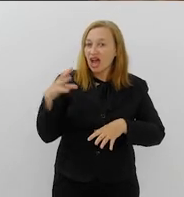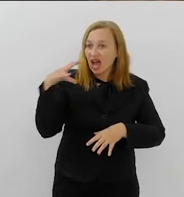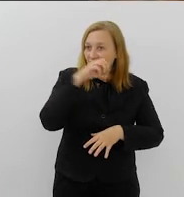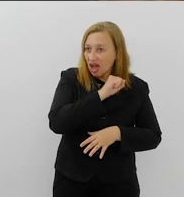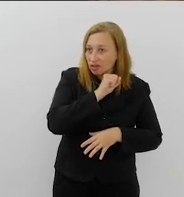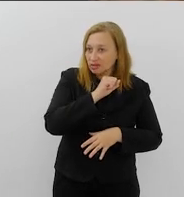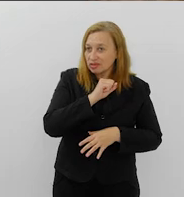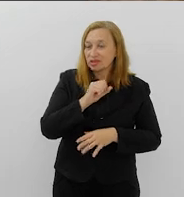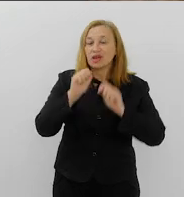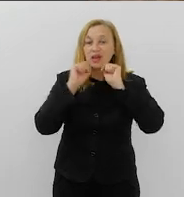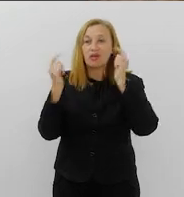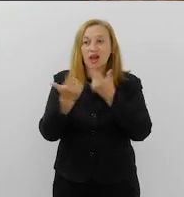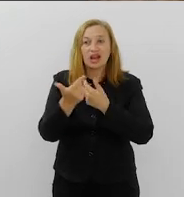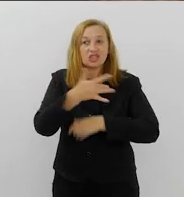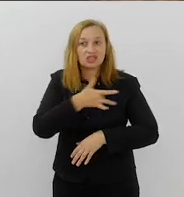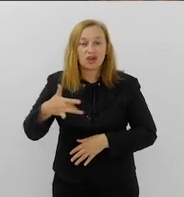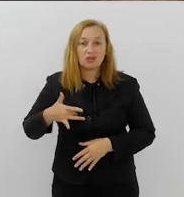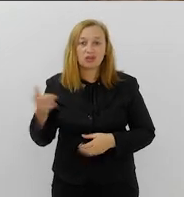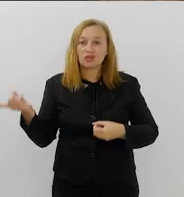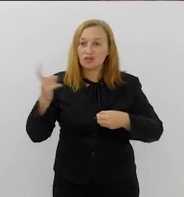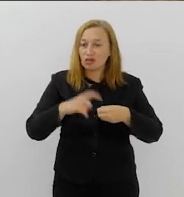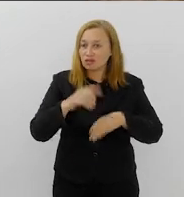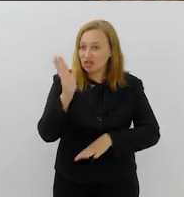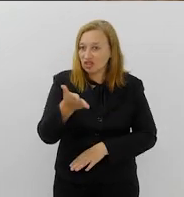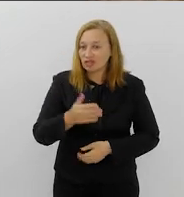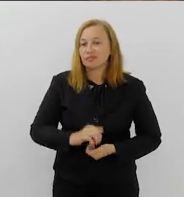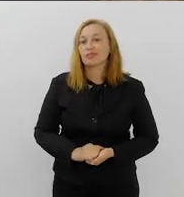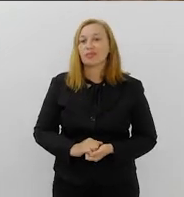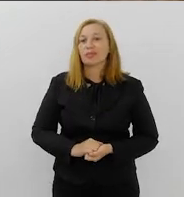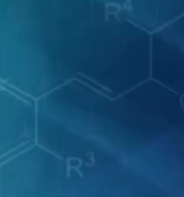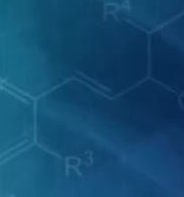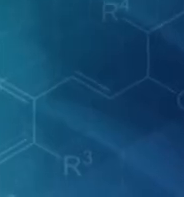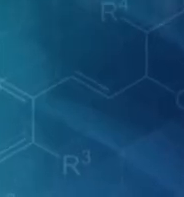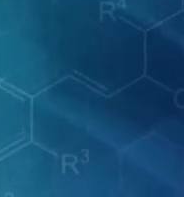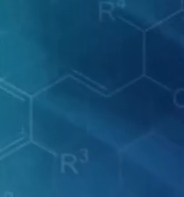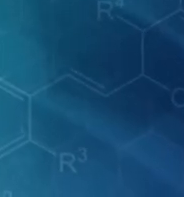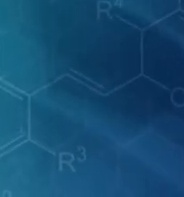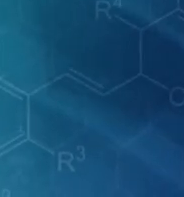fazer um rápido intervalo e o Alerj Saúde volta em instante.